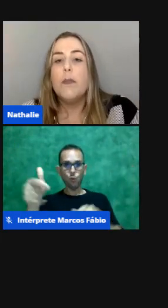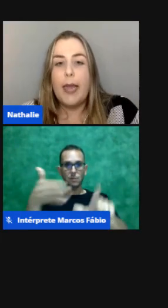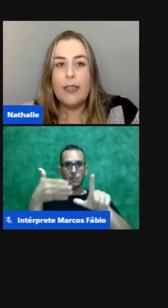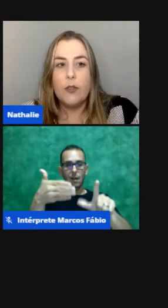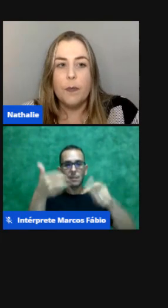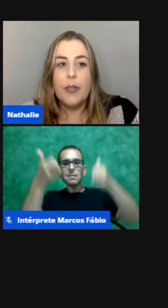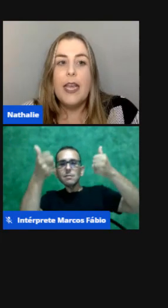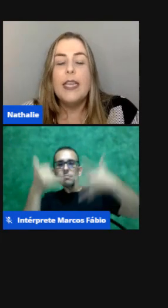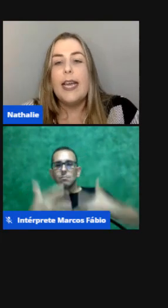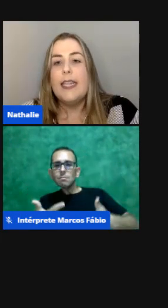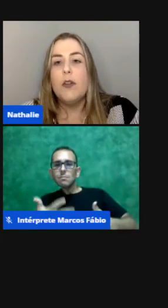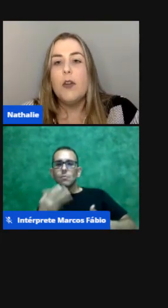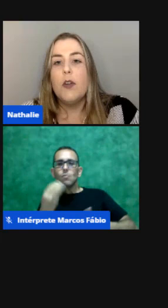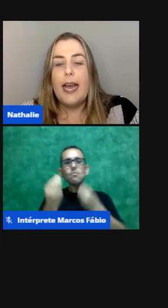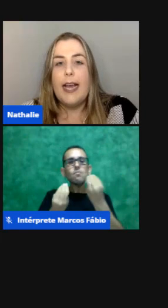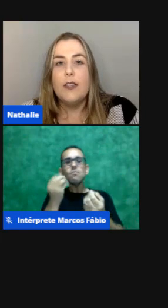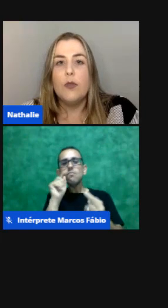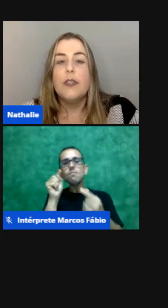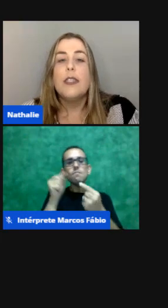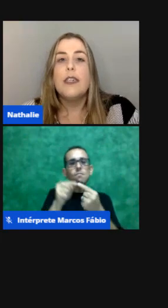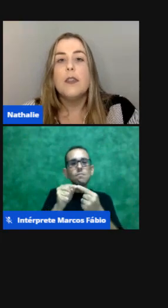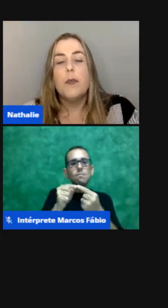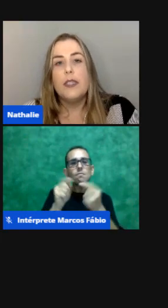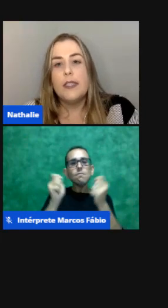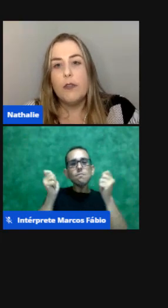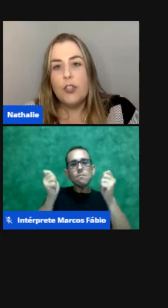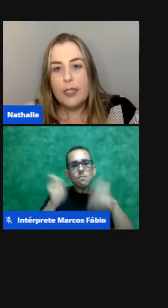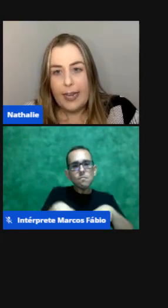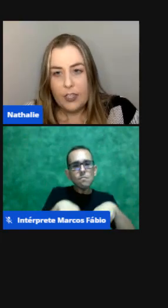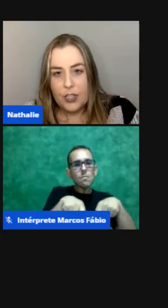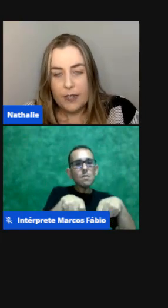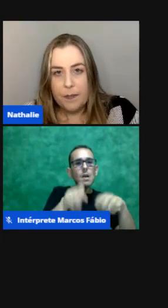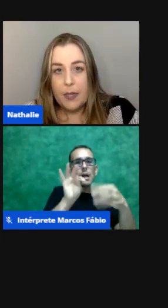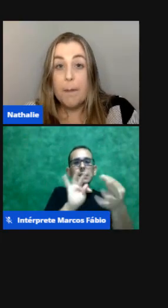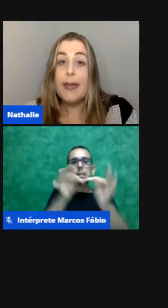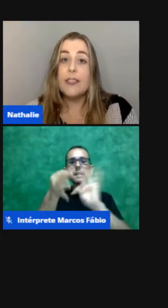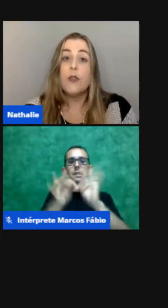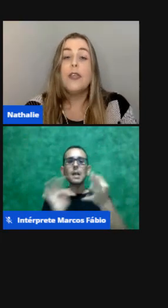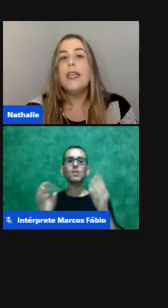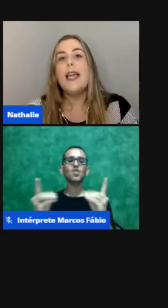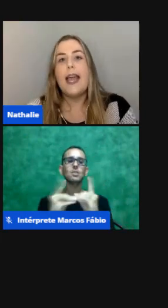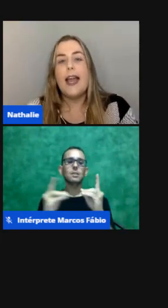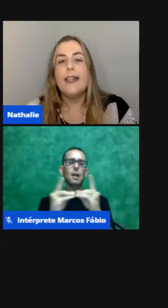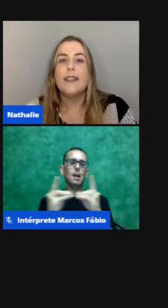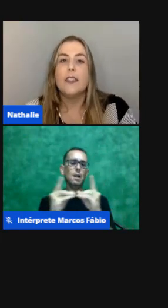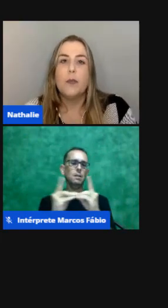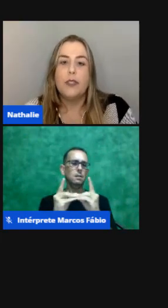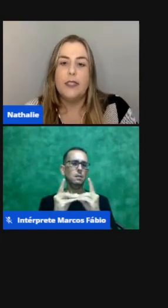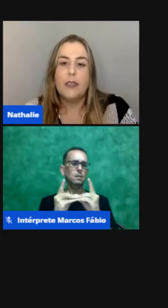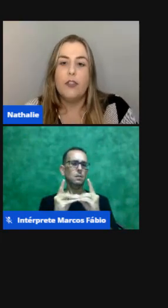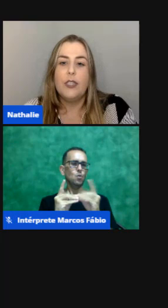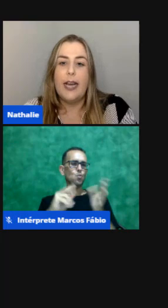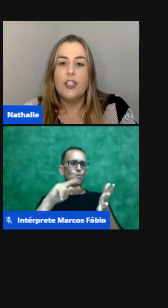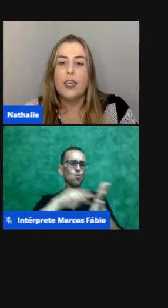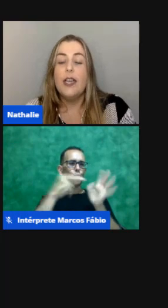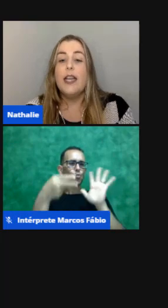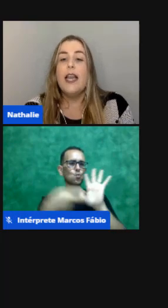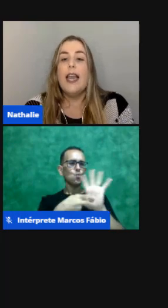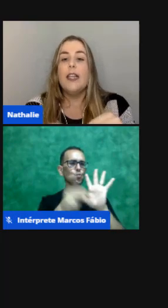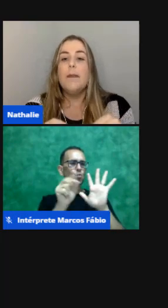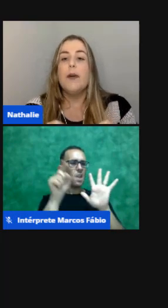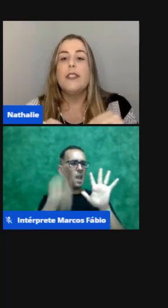um instrumento que é denominado transposição didática. Mas o que é a transposição